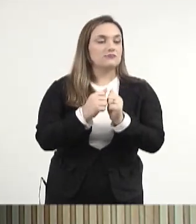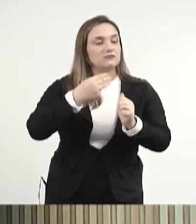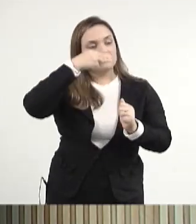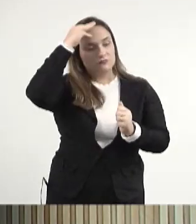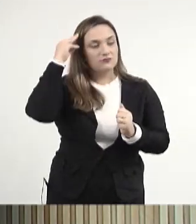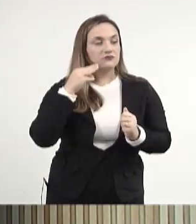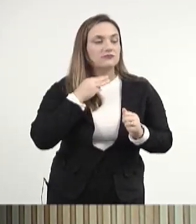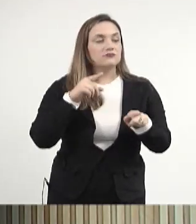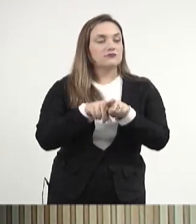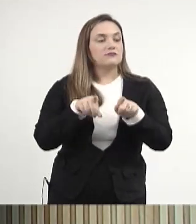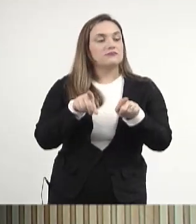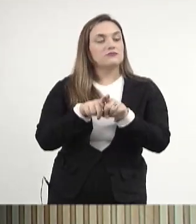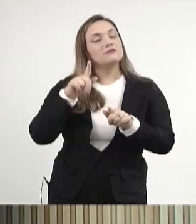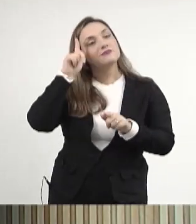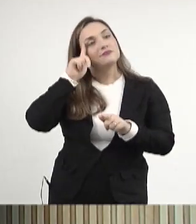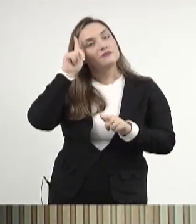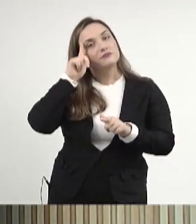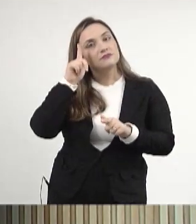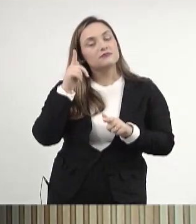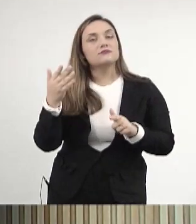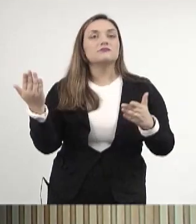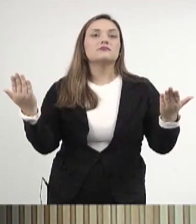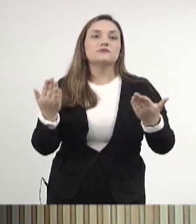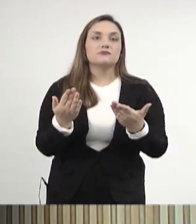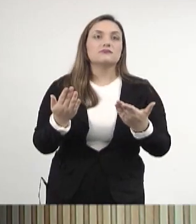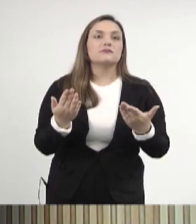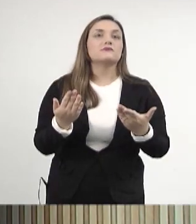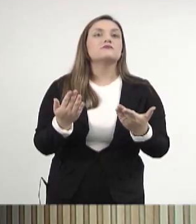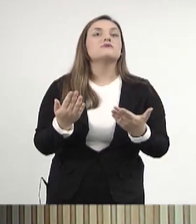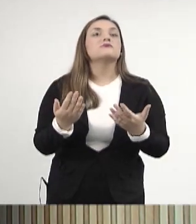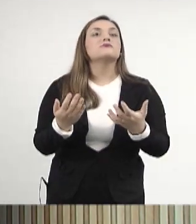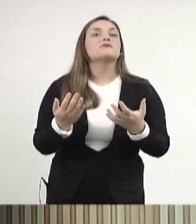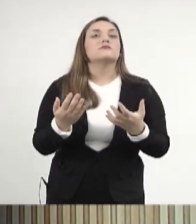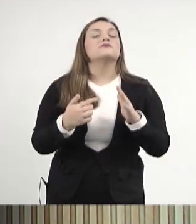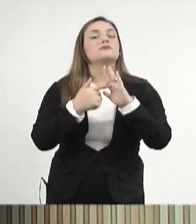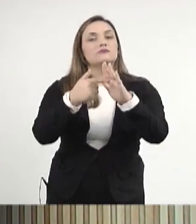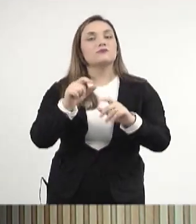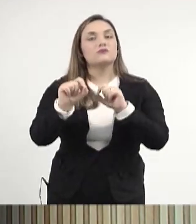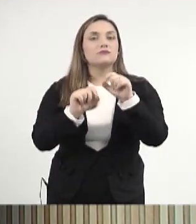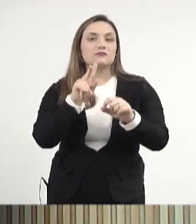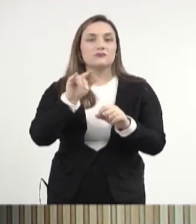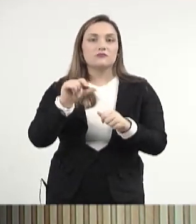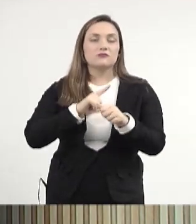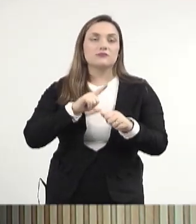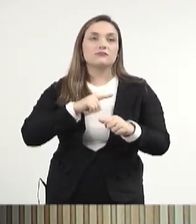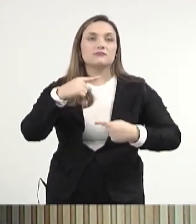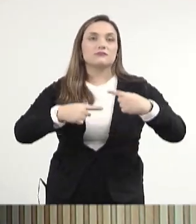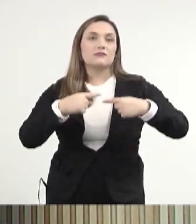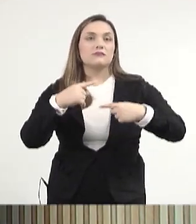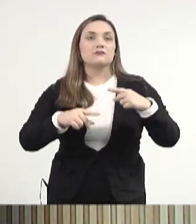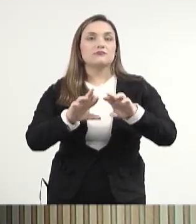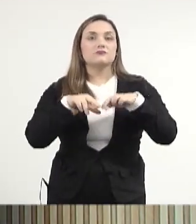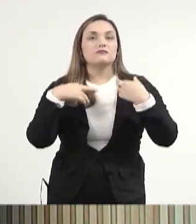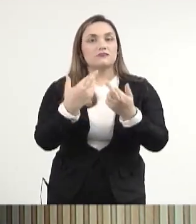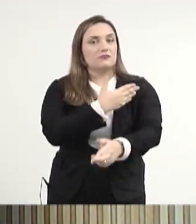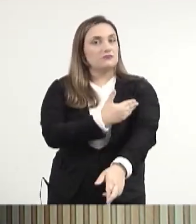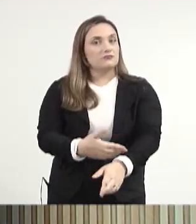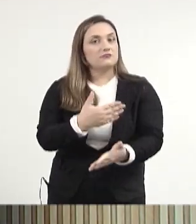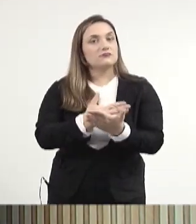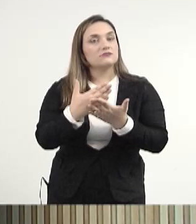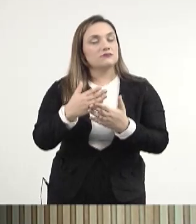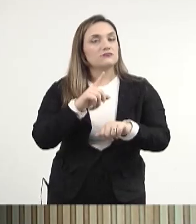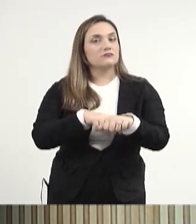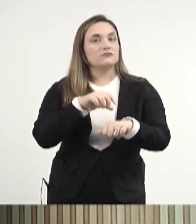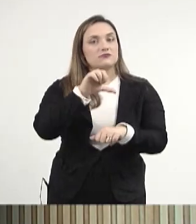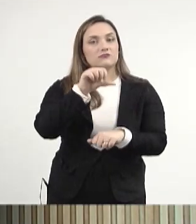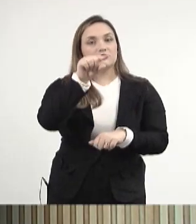Kogo e o Gustavo Fax, já antecipando o que deve ser debatido entre os deputados estaduais na sessão plenária, que começa